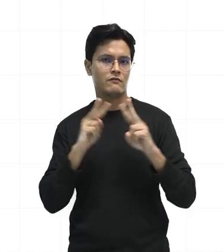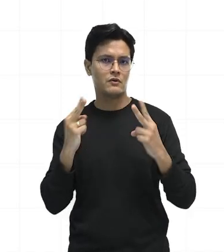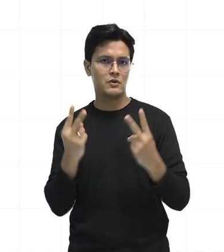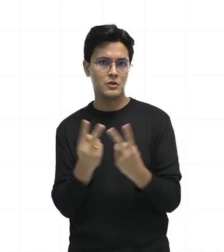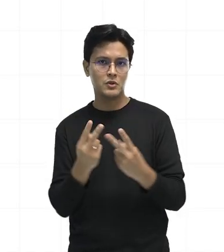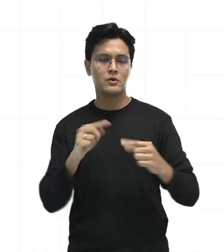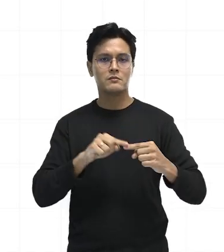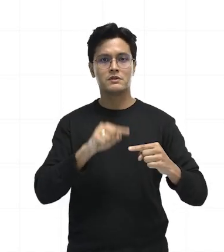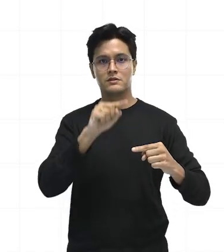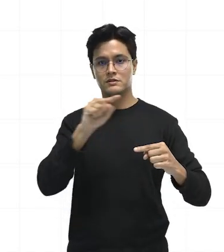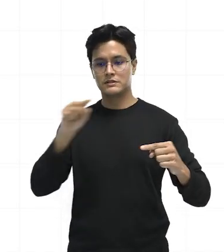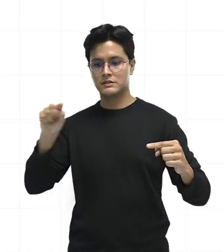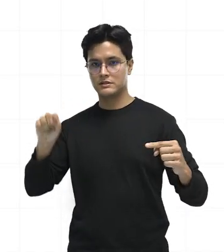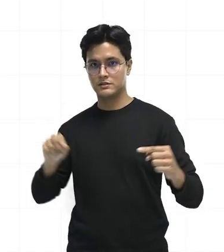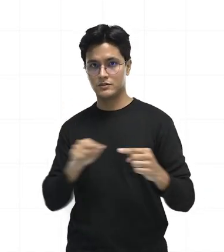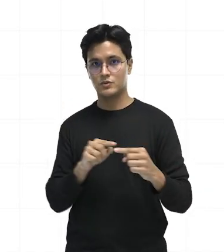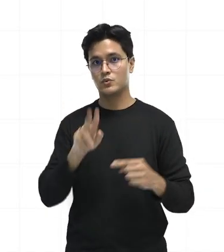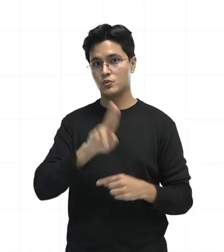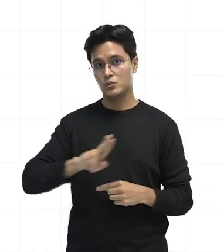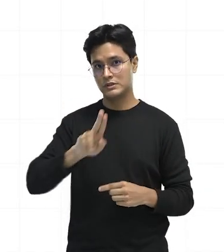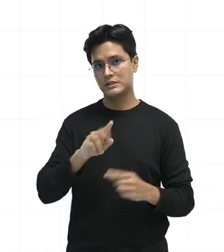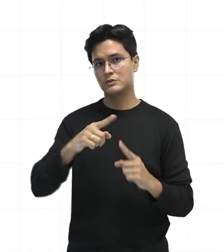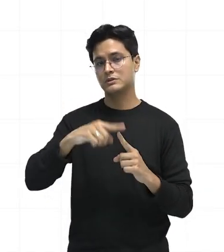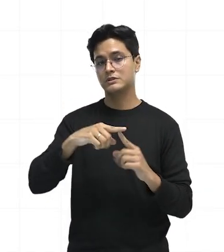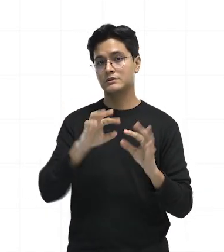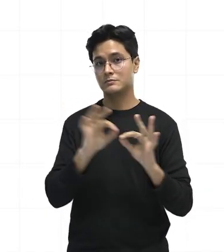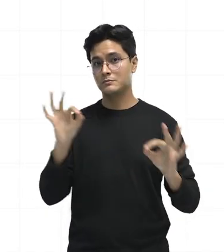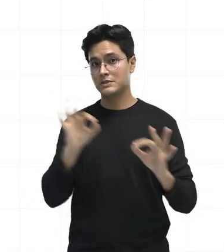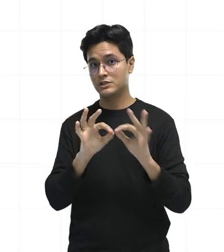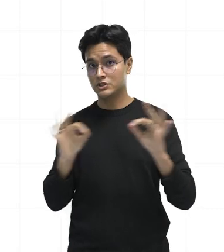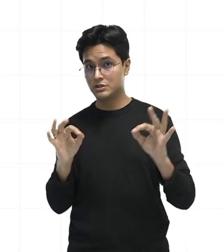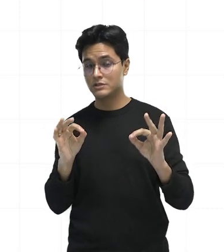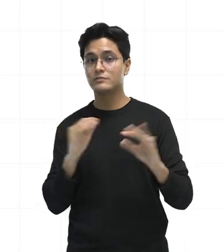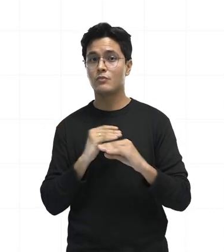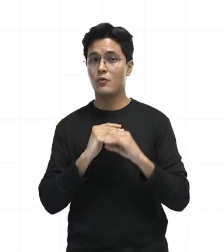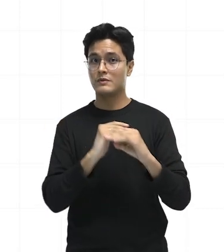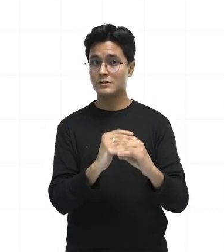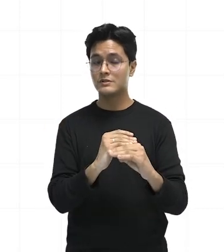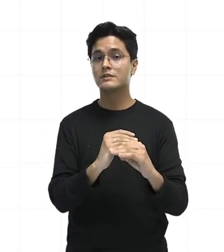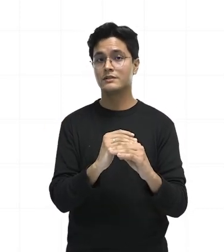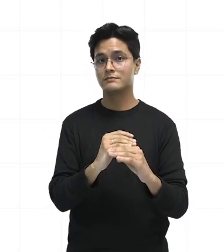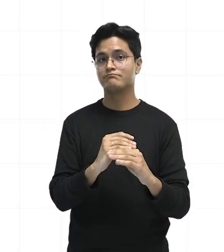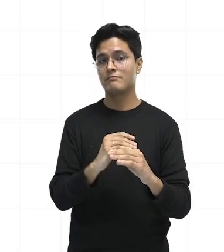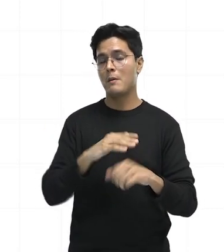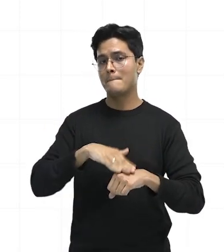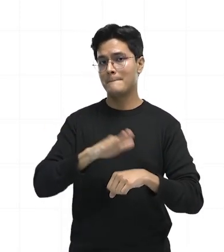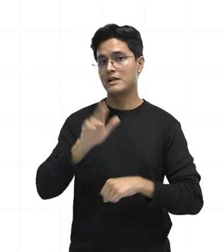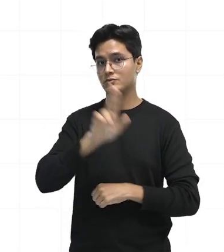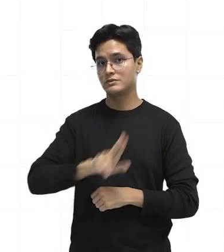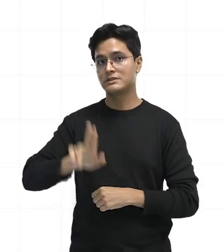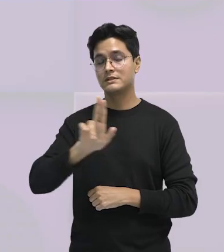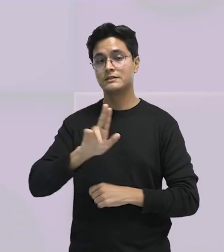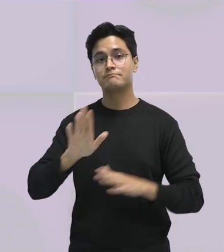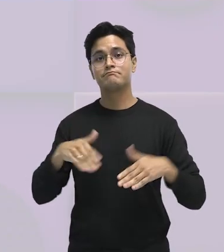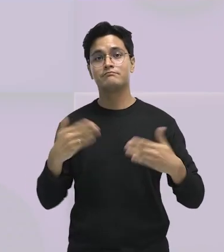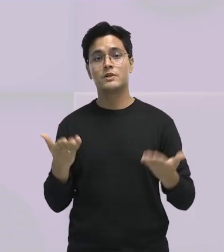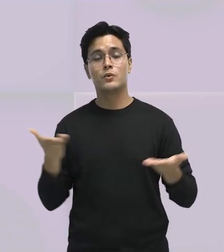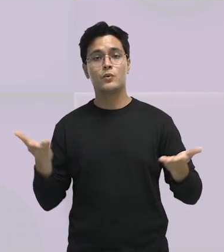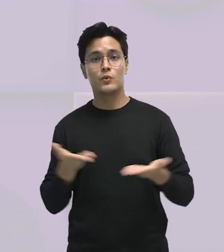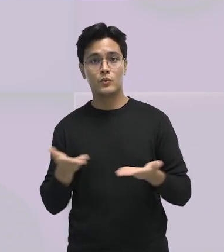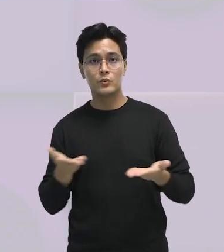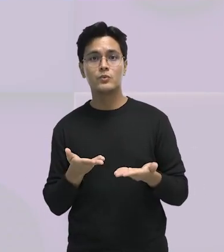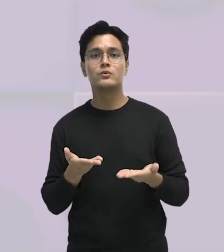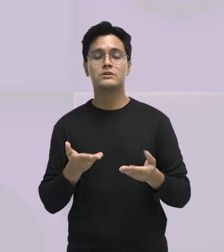blocos retangulares utilizando unidades de medida convencionais mais usuais, tá bom? Então hoje a gente